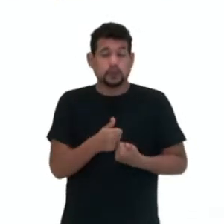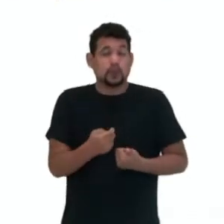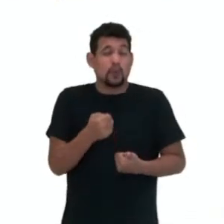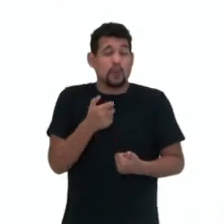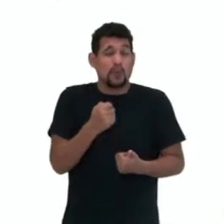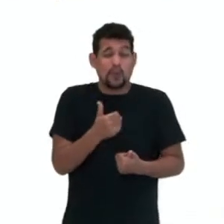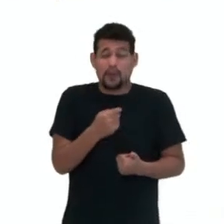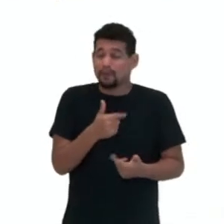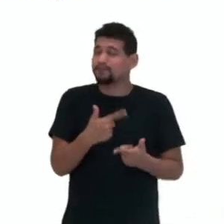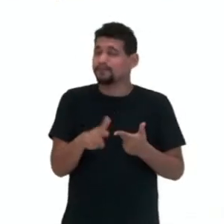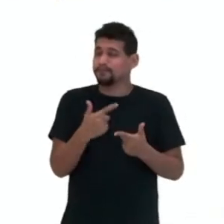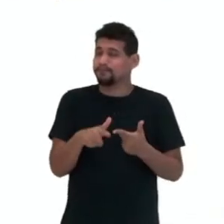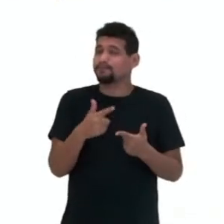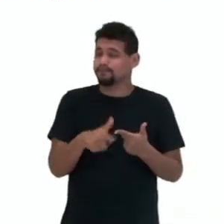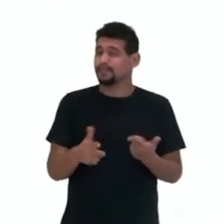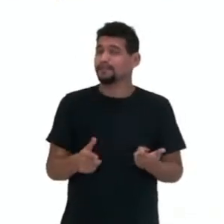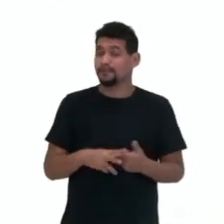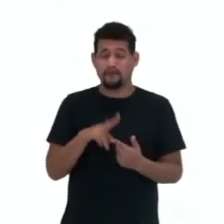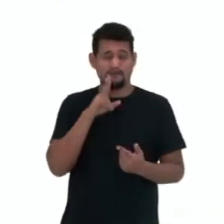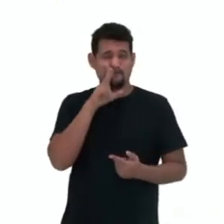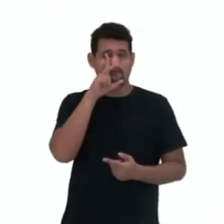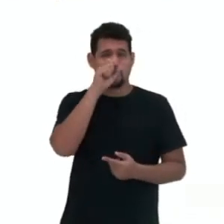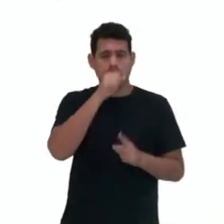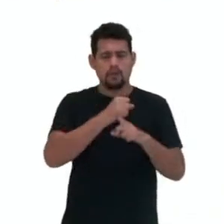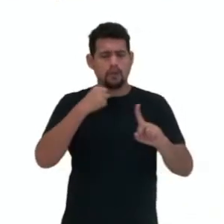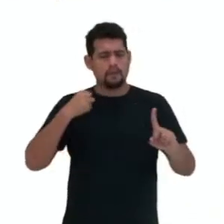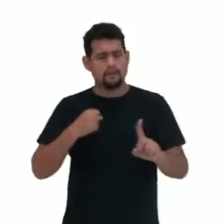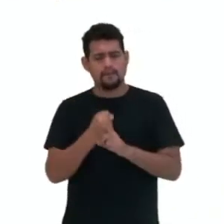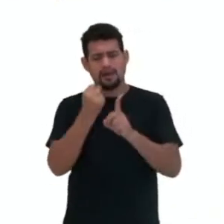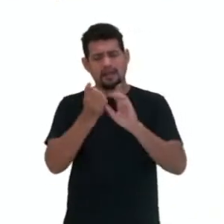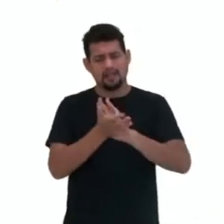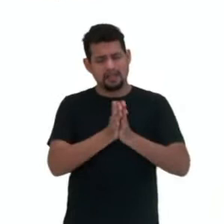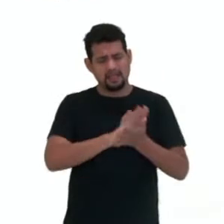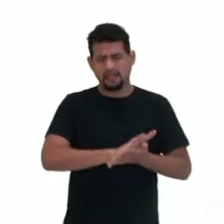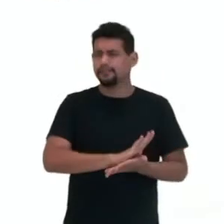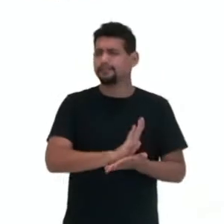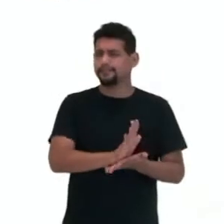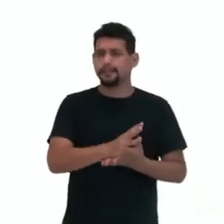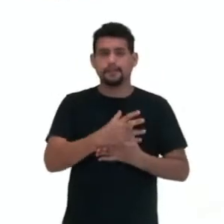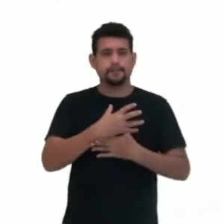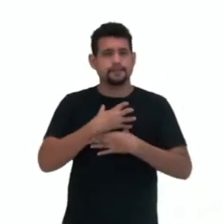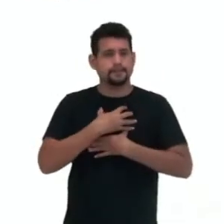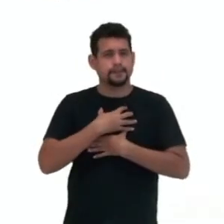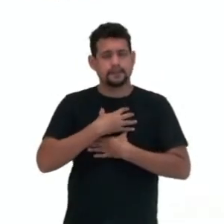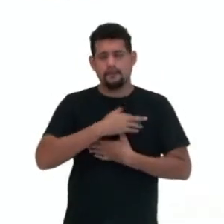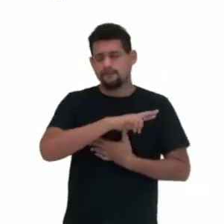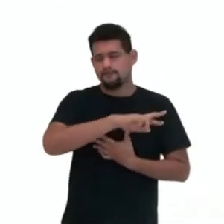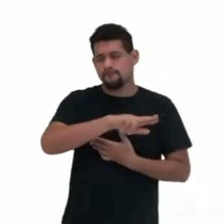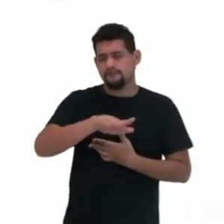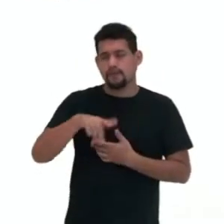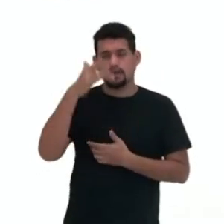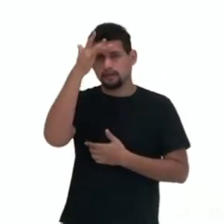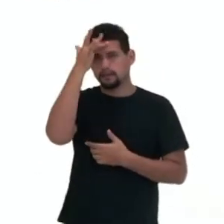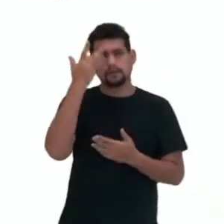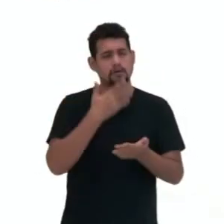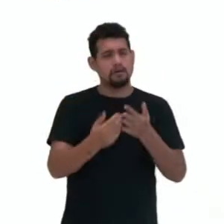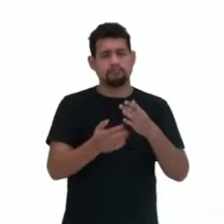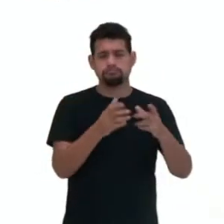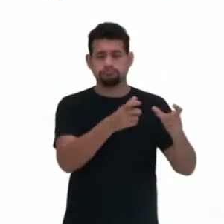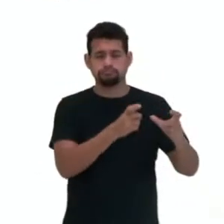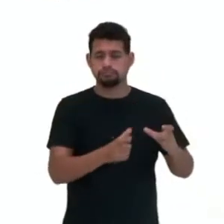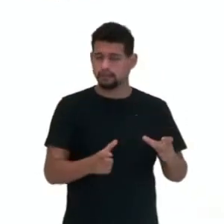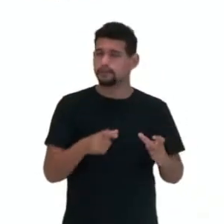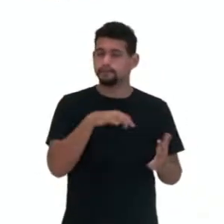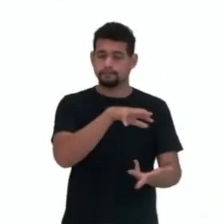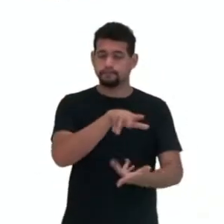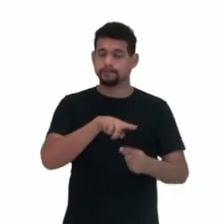crise catastrófica. Seus impactos devastadores já são sentidos por milhões de pessoas em todo o mundo. No